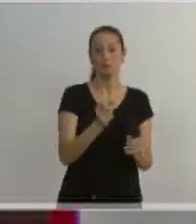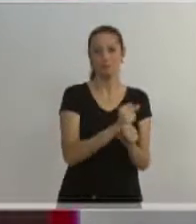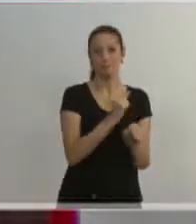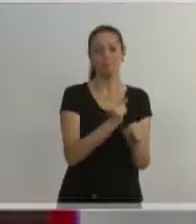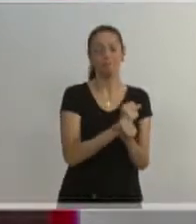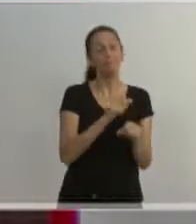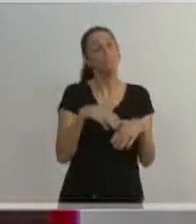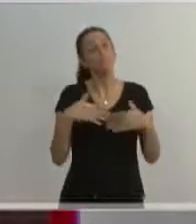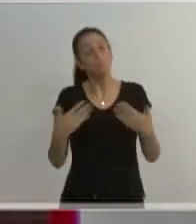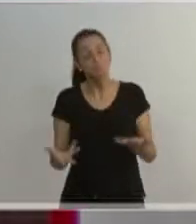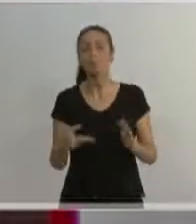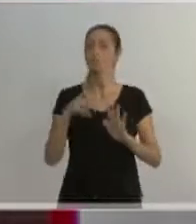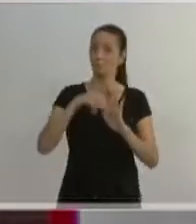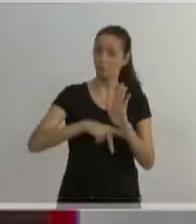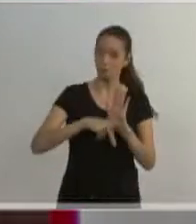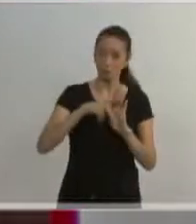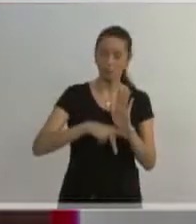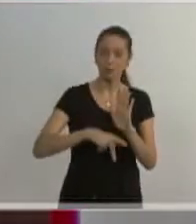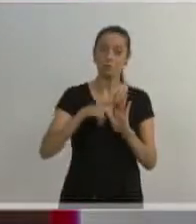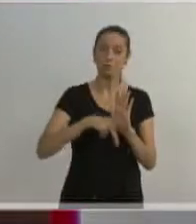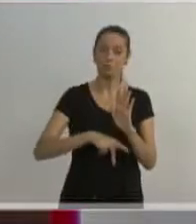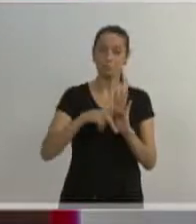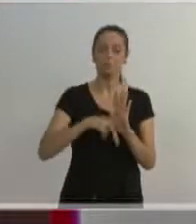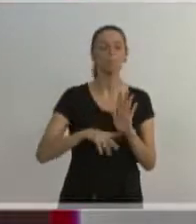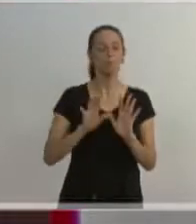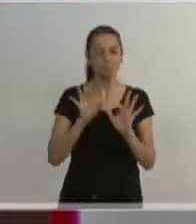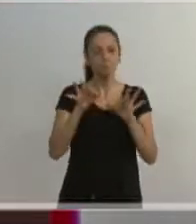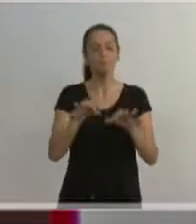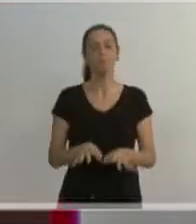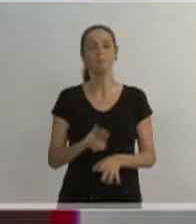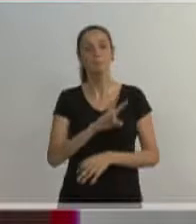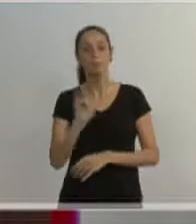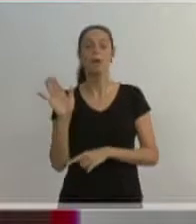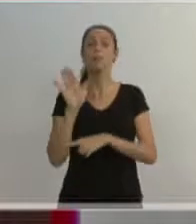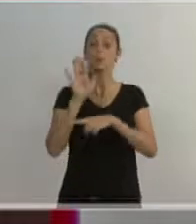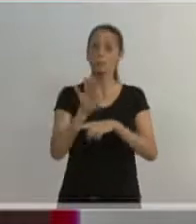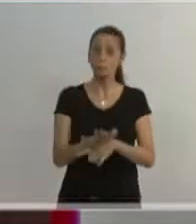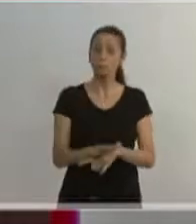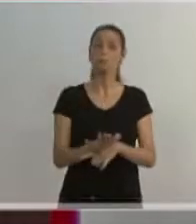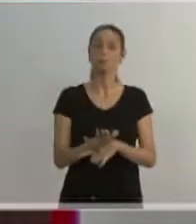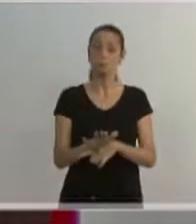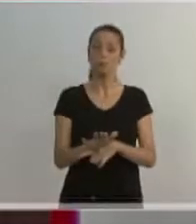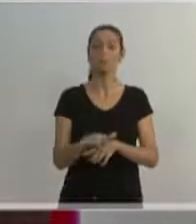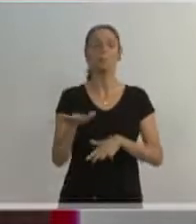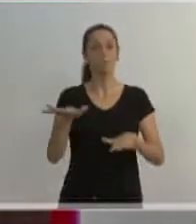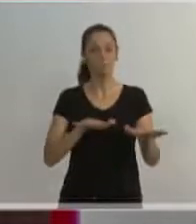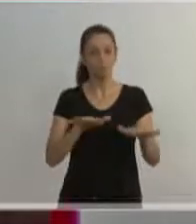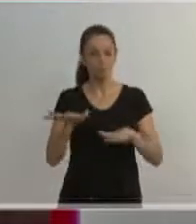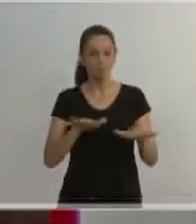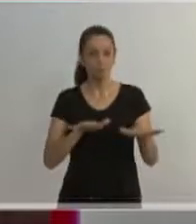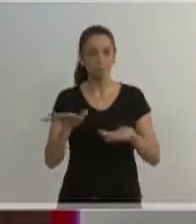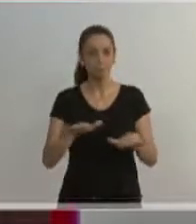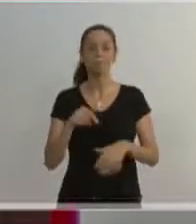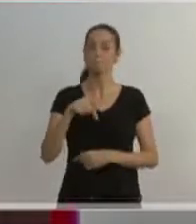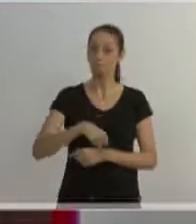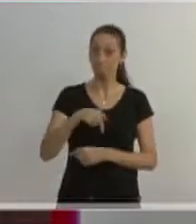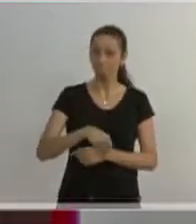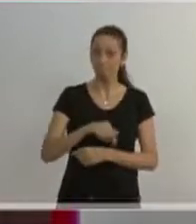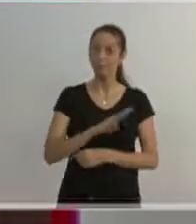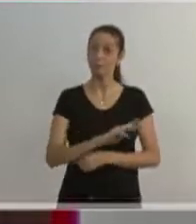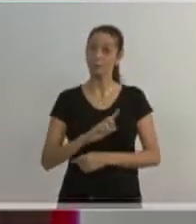são projetos que com certeza vão contribuir muito para a mobilidade aqui do nosso município